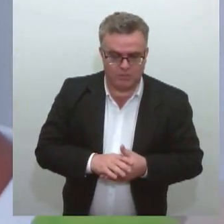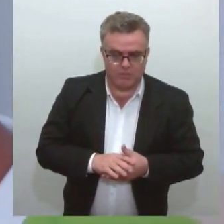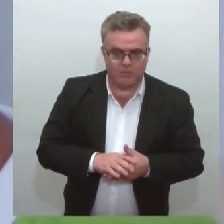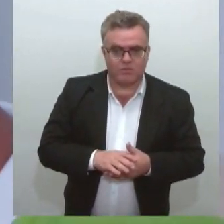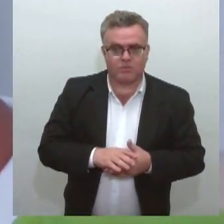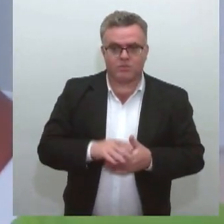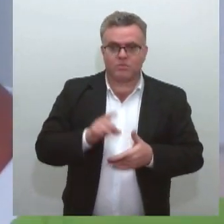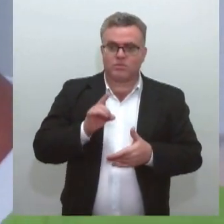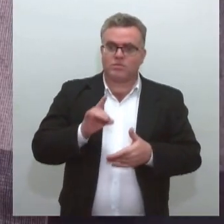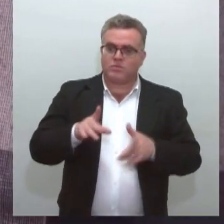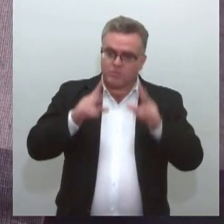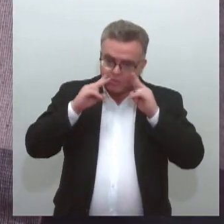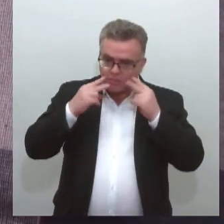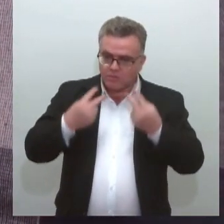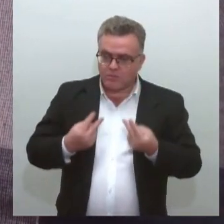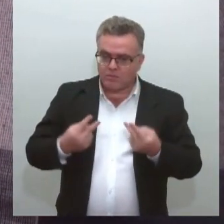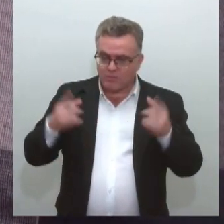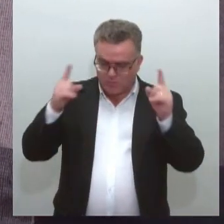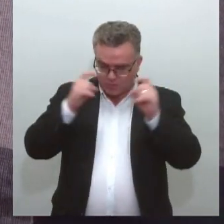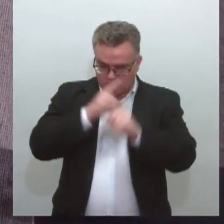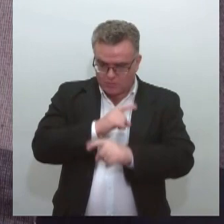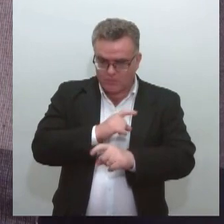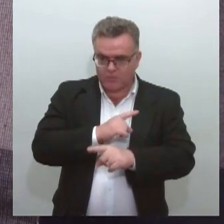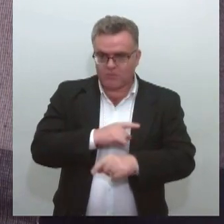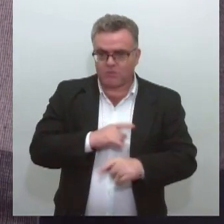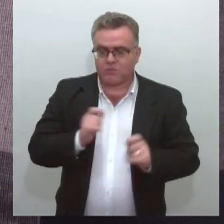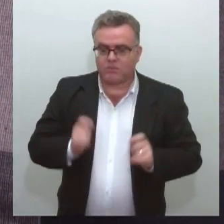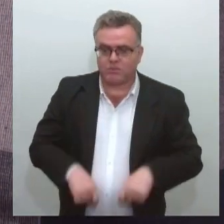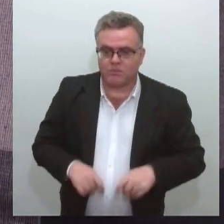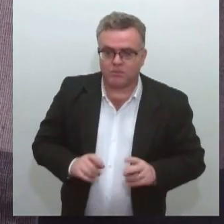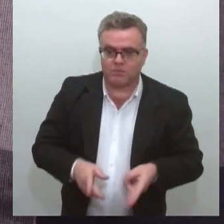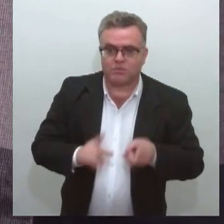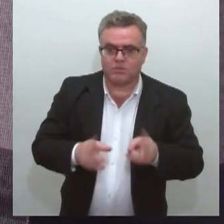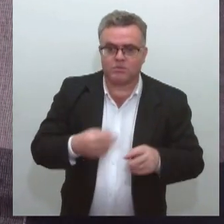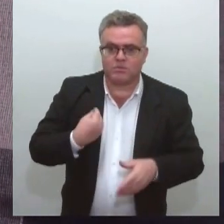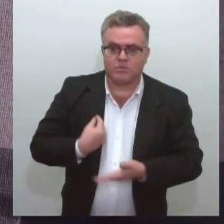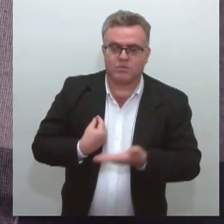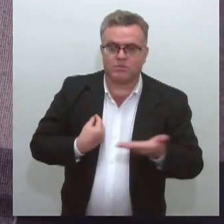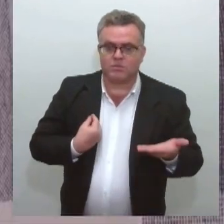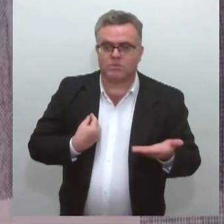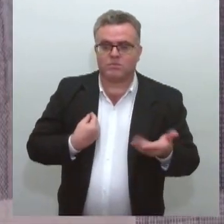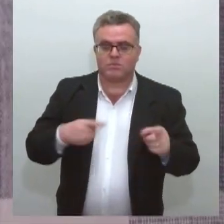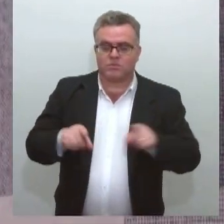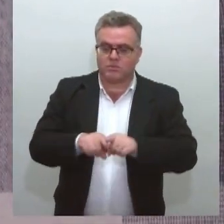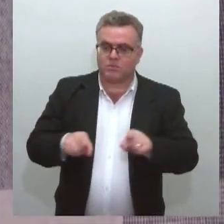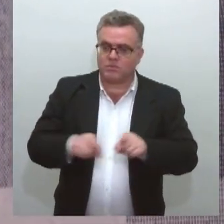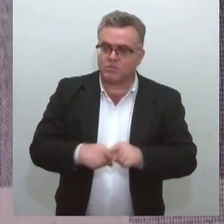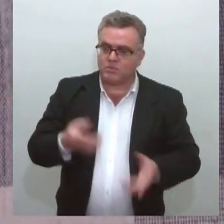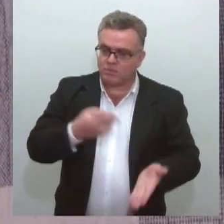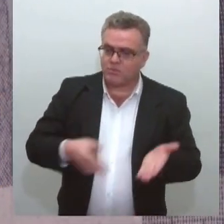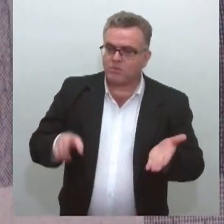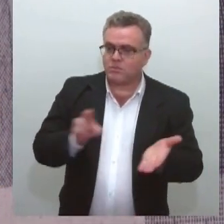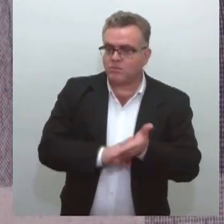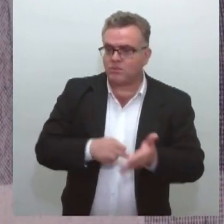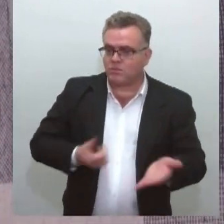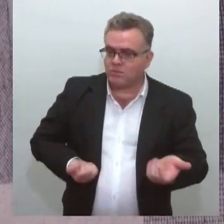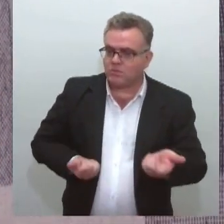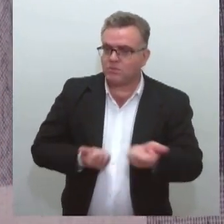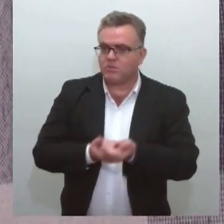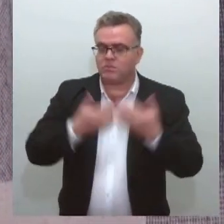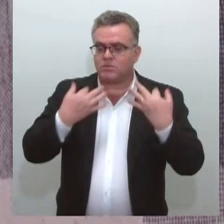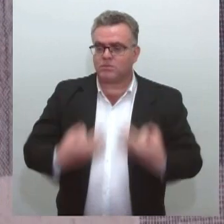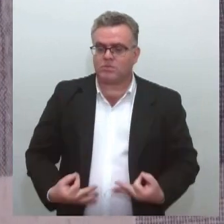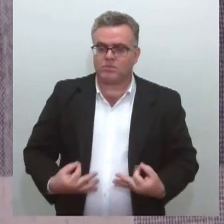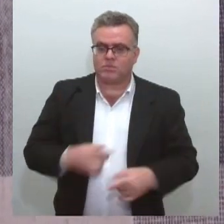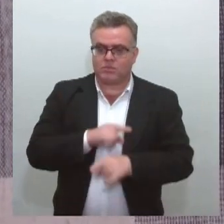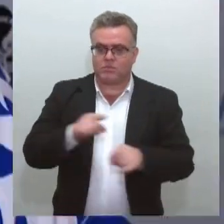reconhece as dificuldades enfrentadas por esses indivíduos, mas também garante o suporte necessário para uma vida mais